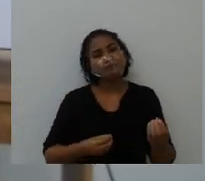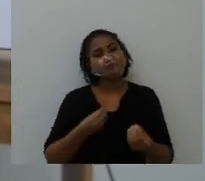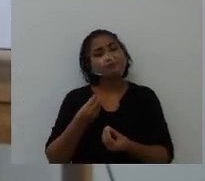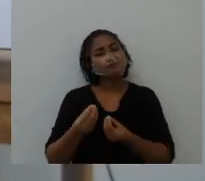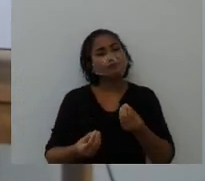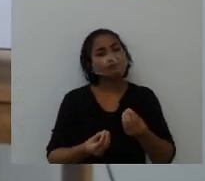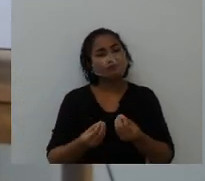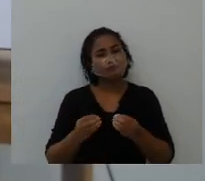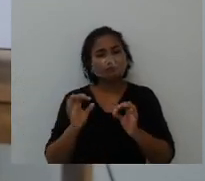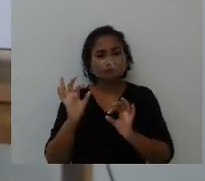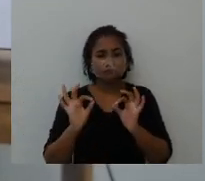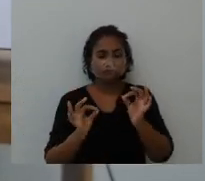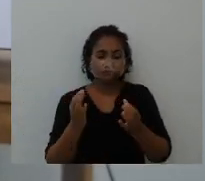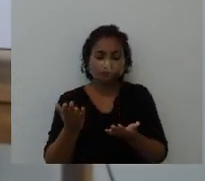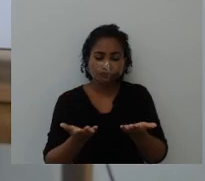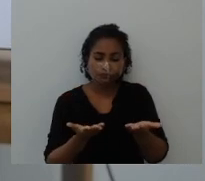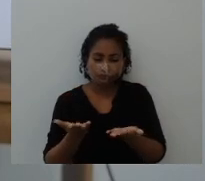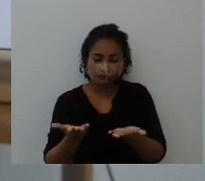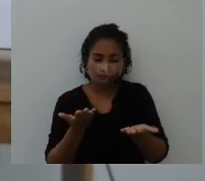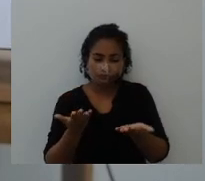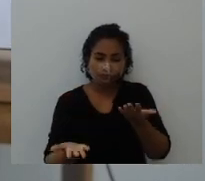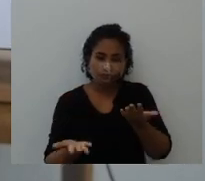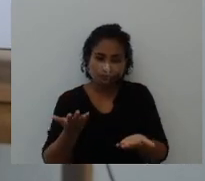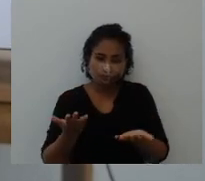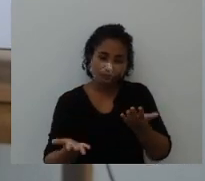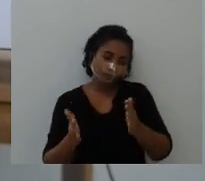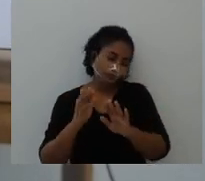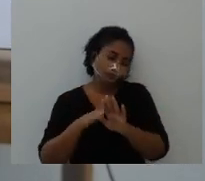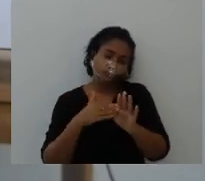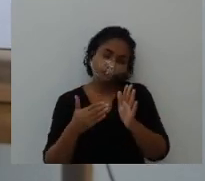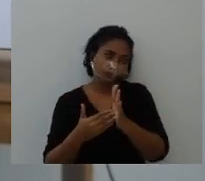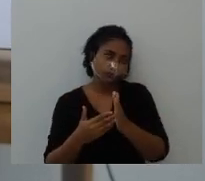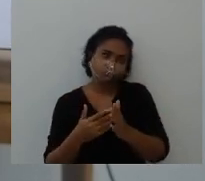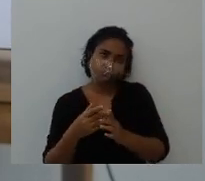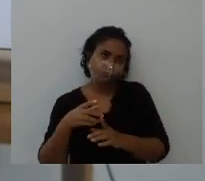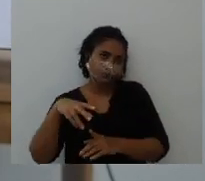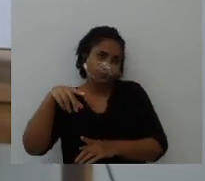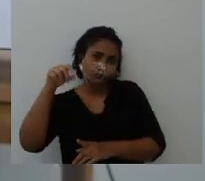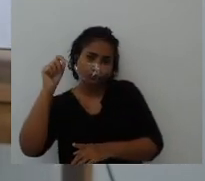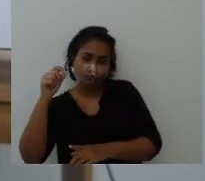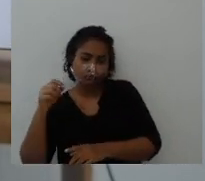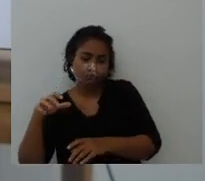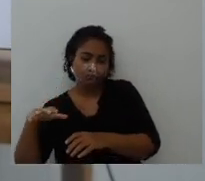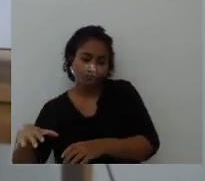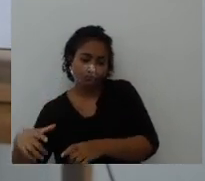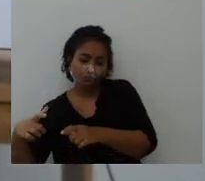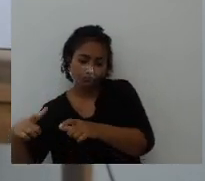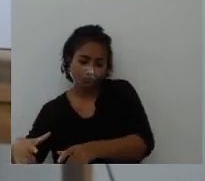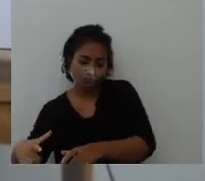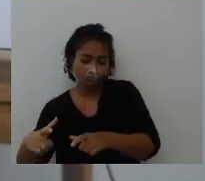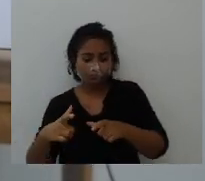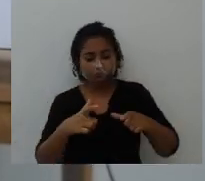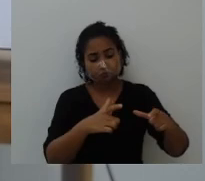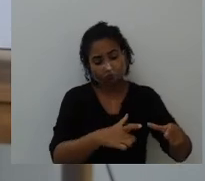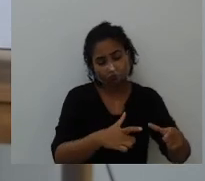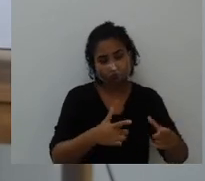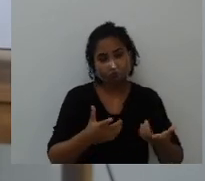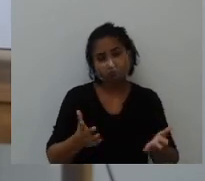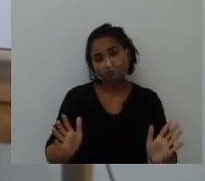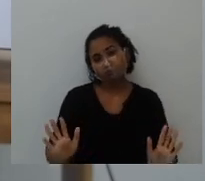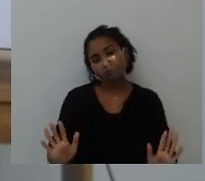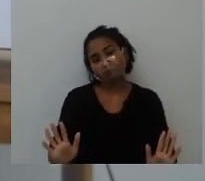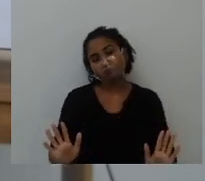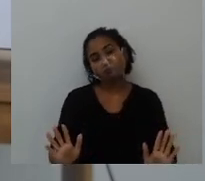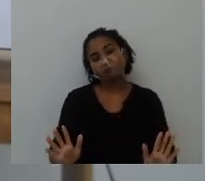fazendo um sistema de equilíbrio, você não precisa fazer o de todos. Você vai escolher ou um bloco ou o outro. Você aqui, ó, é feito self-service. Você